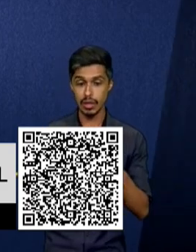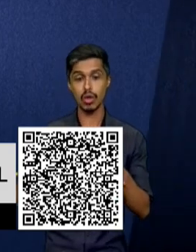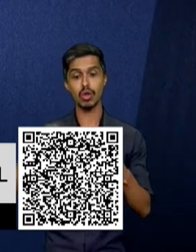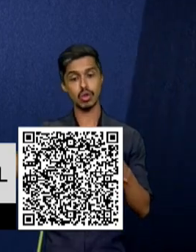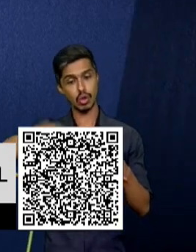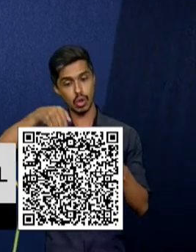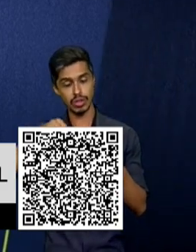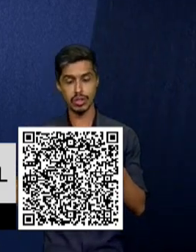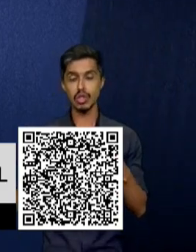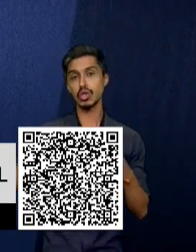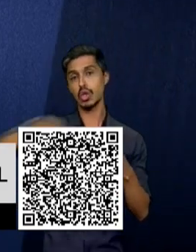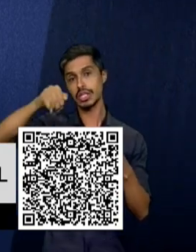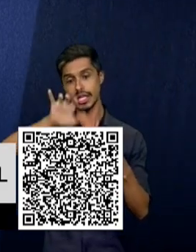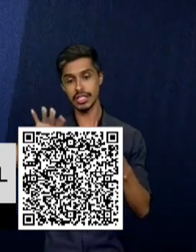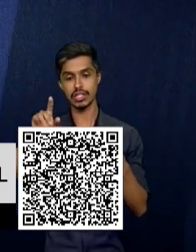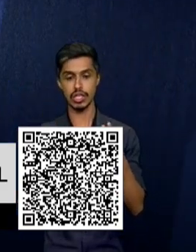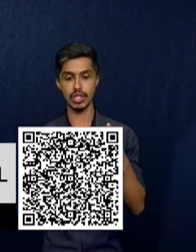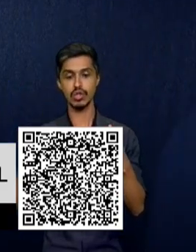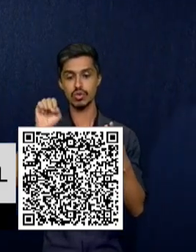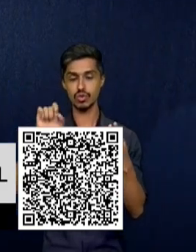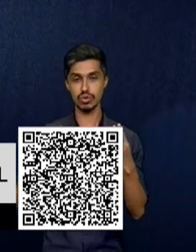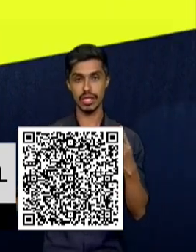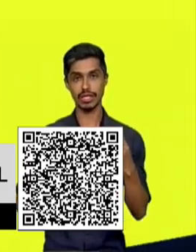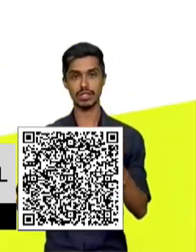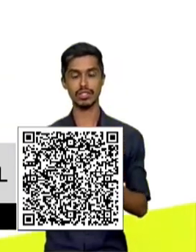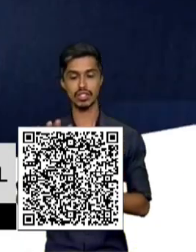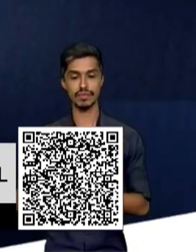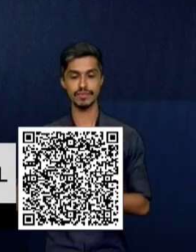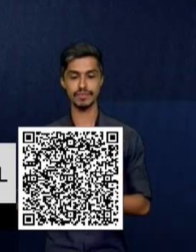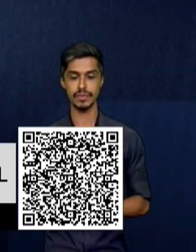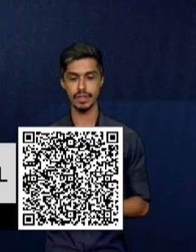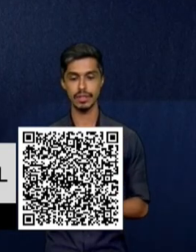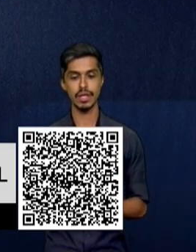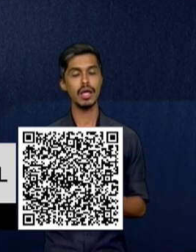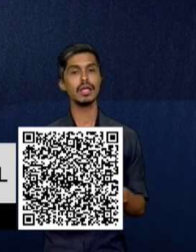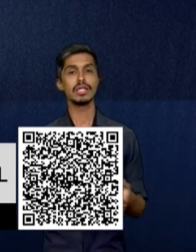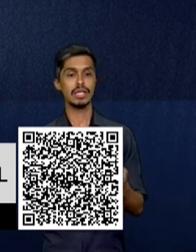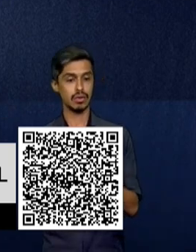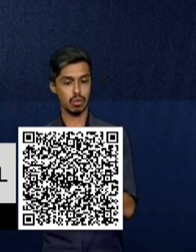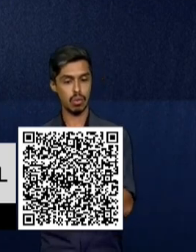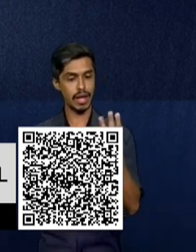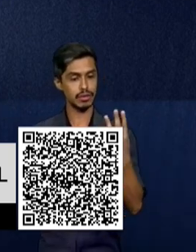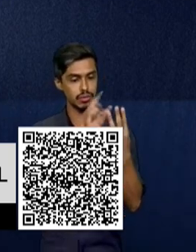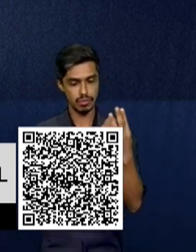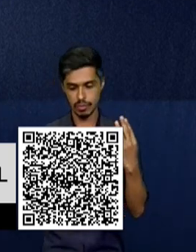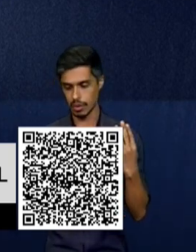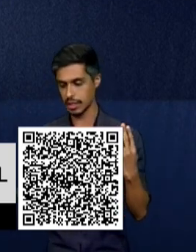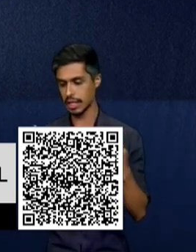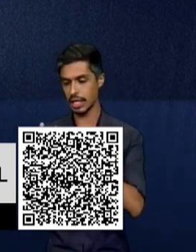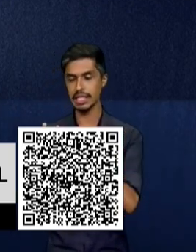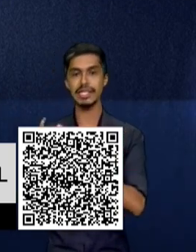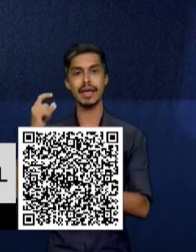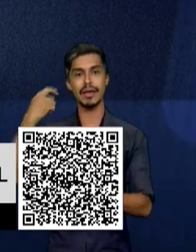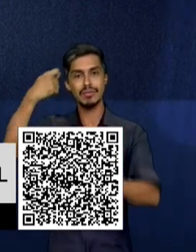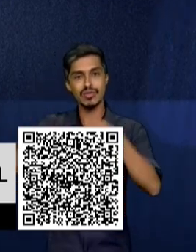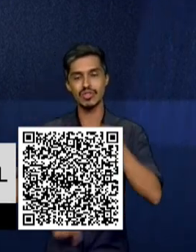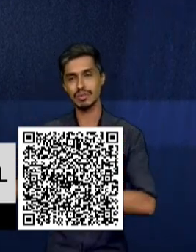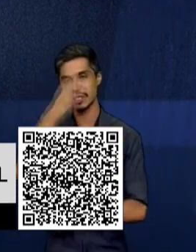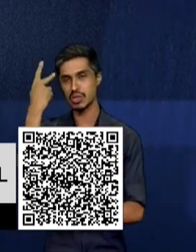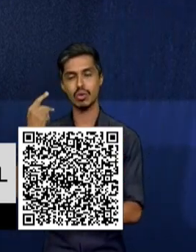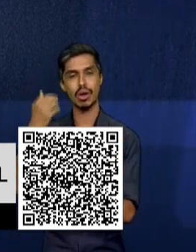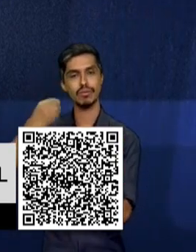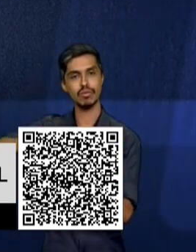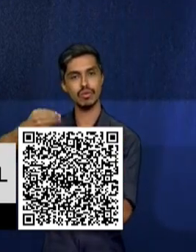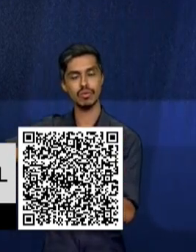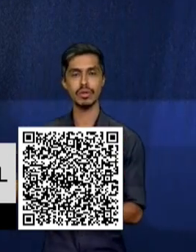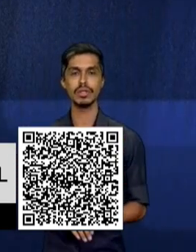Norte, Nordeste, Centro-Oeste e Sudeste. De cada 4 casos registrados, 3 são de estupro de